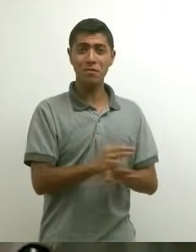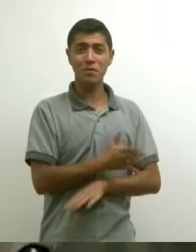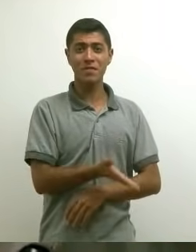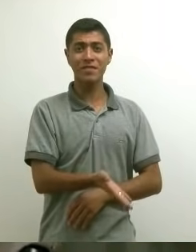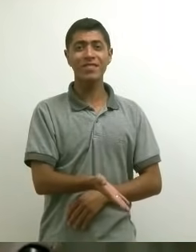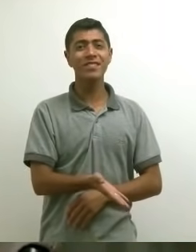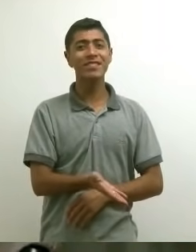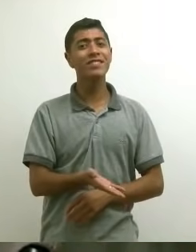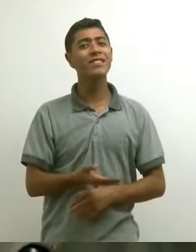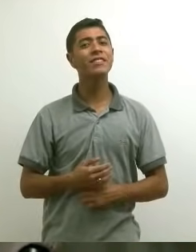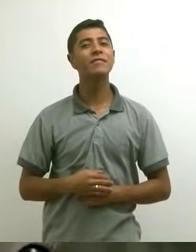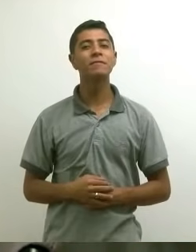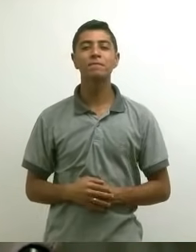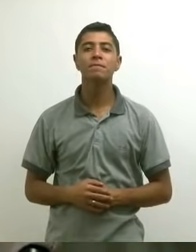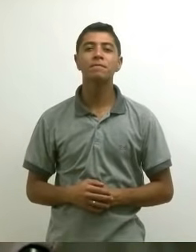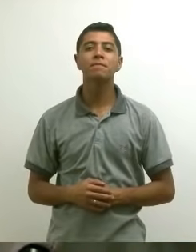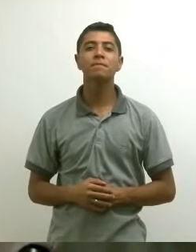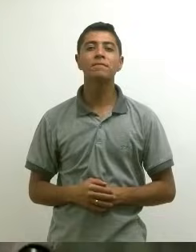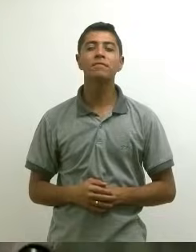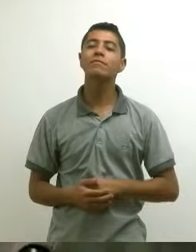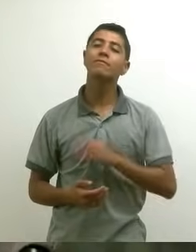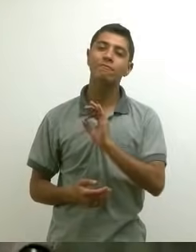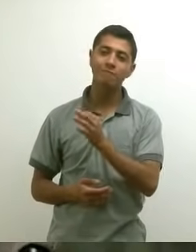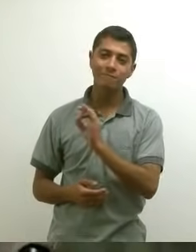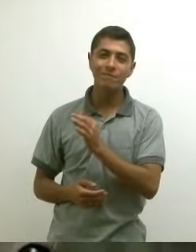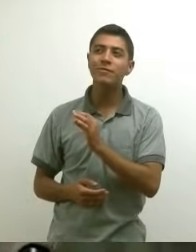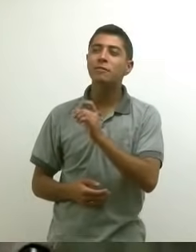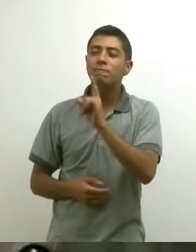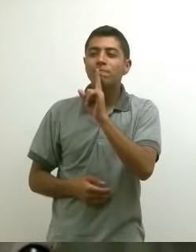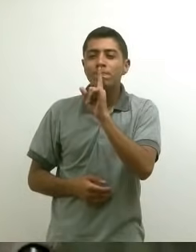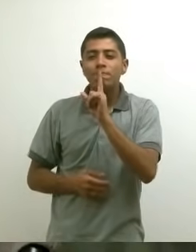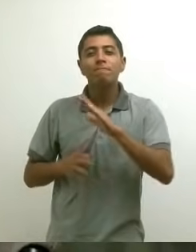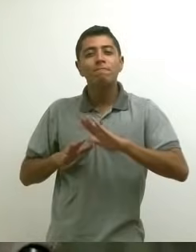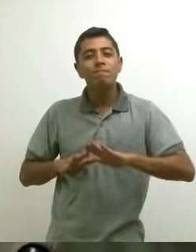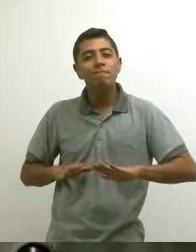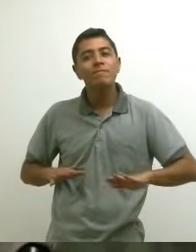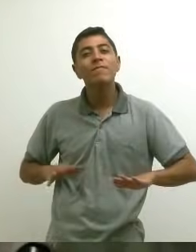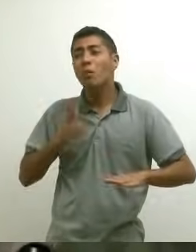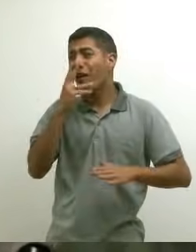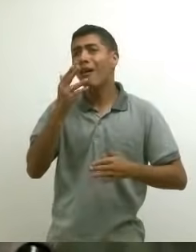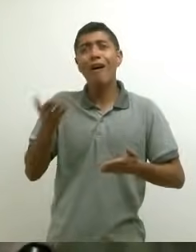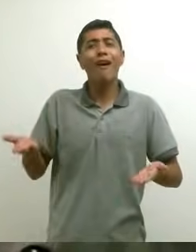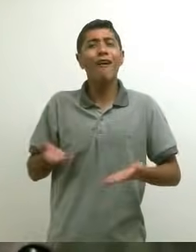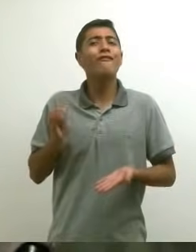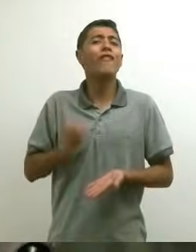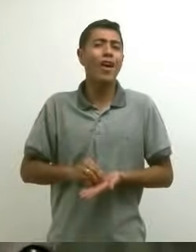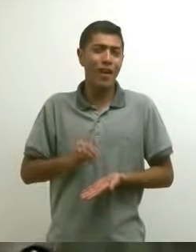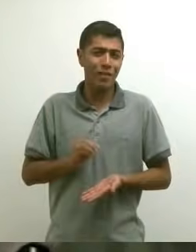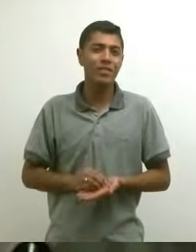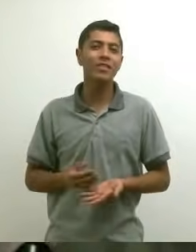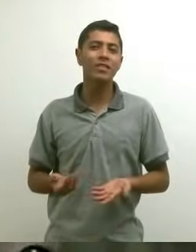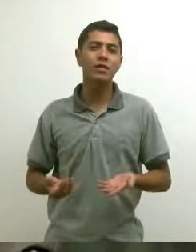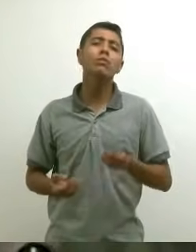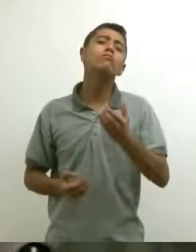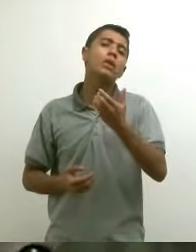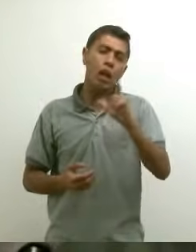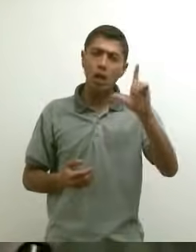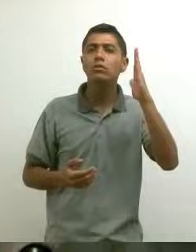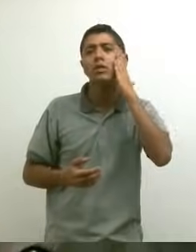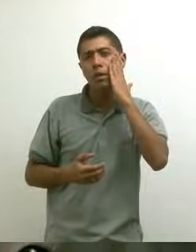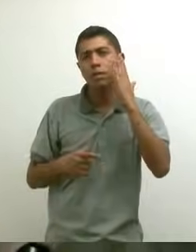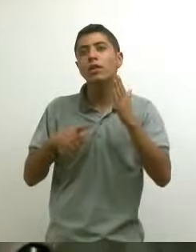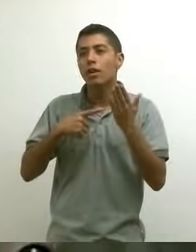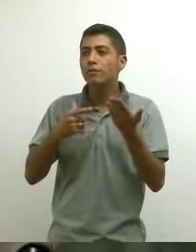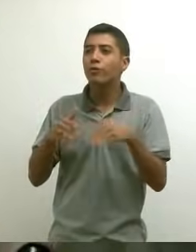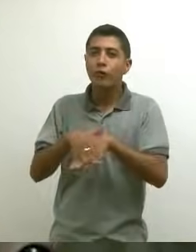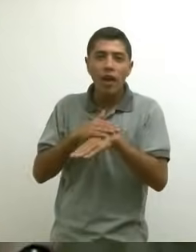tão caros nosso mundo atual não é claro que existem nem as histórias dos contos as conversas os bate papos